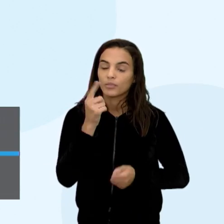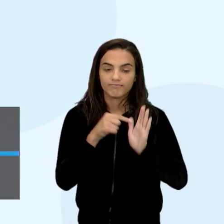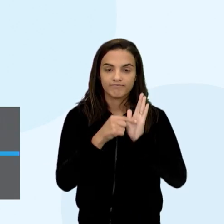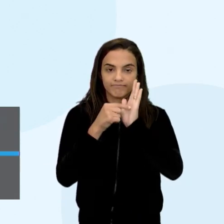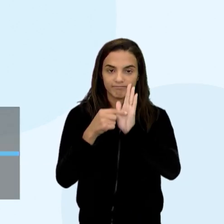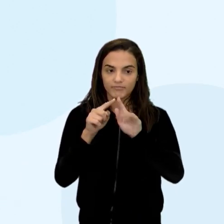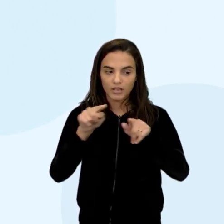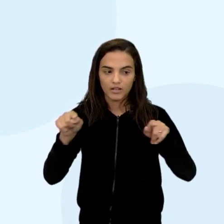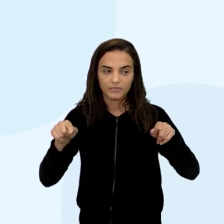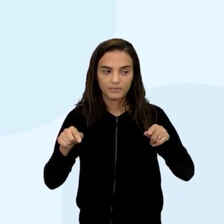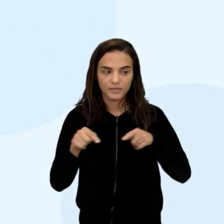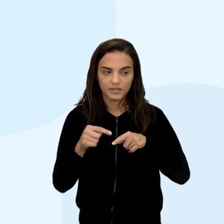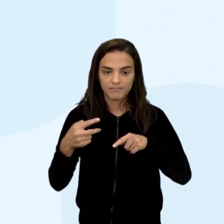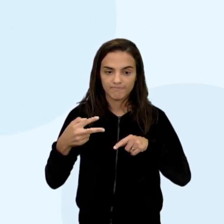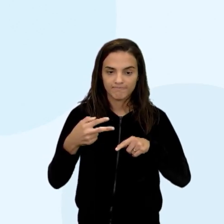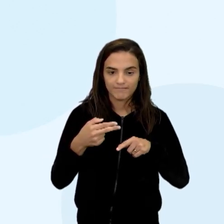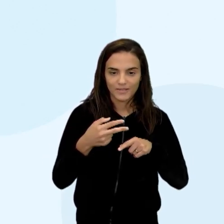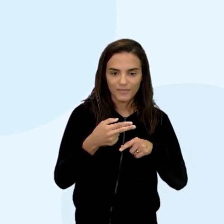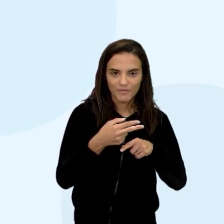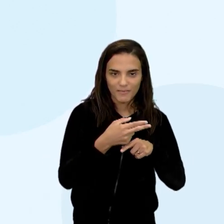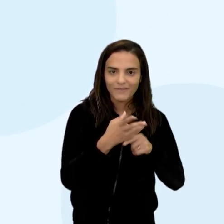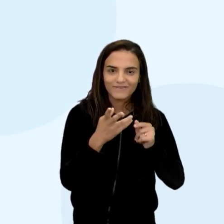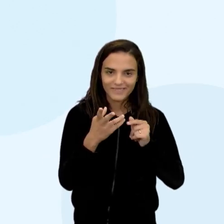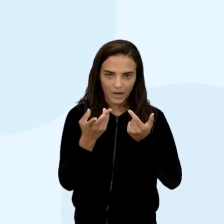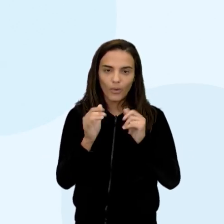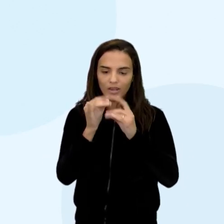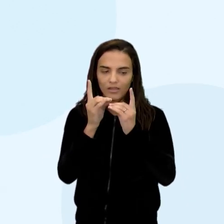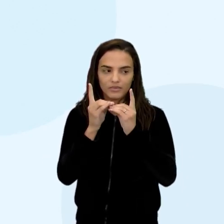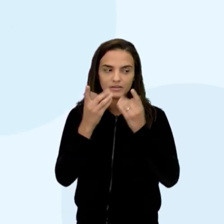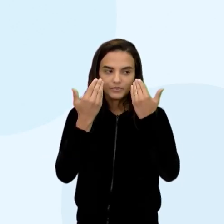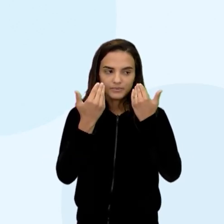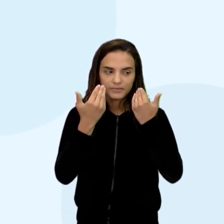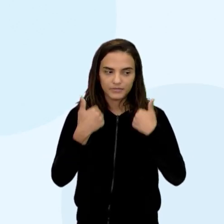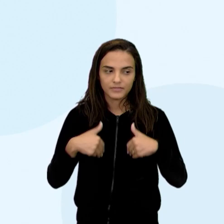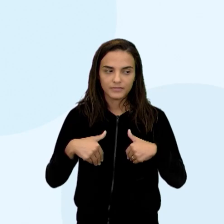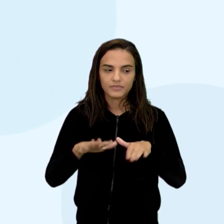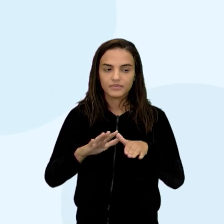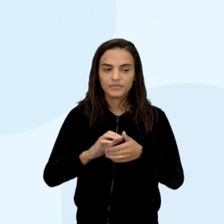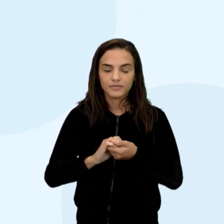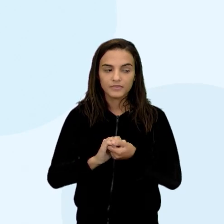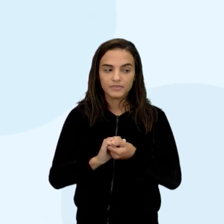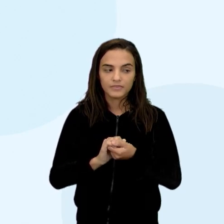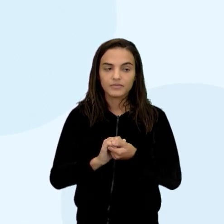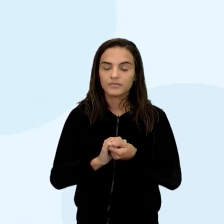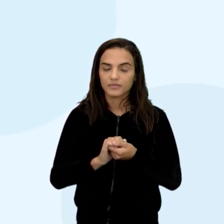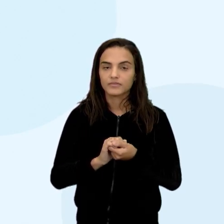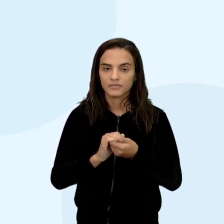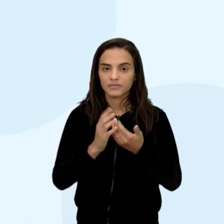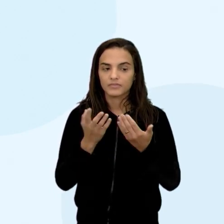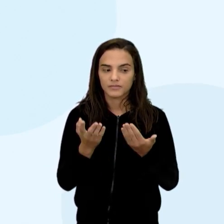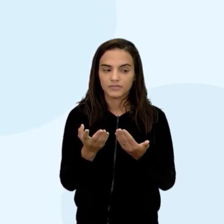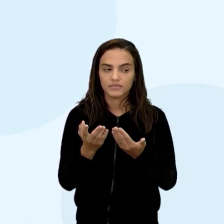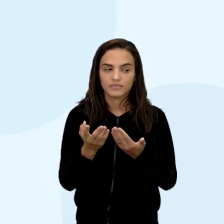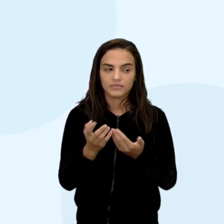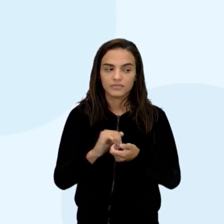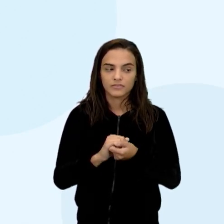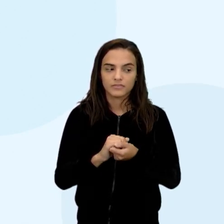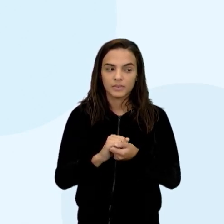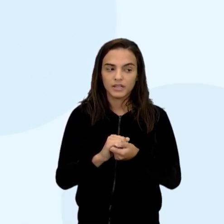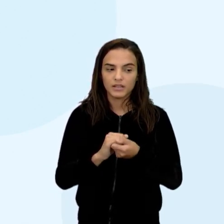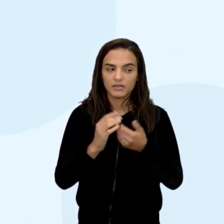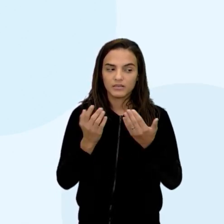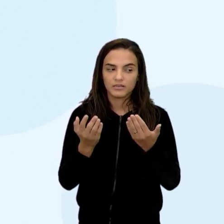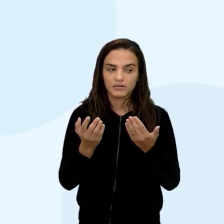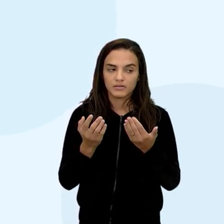é a mesa recortada, tá? Para deficiência física. Essa mesa recortada, ela vem com todo uma madeira